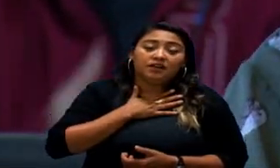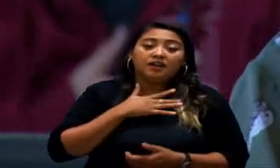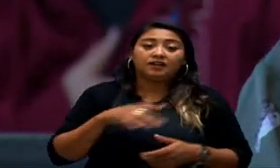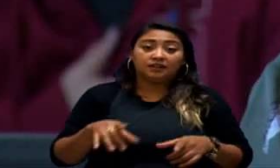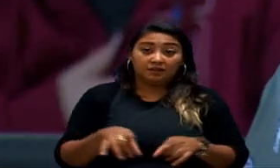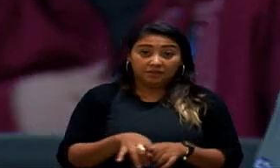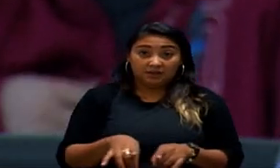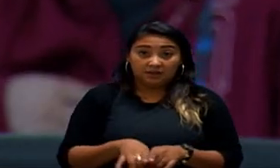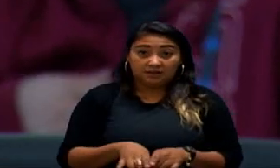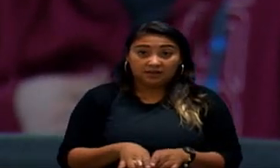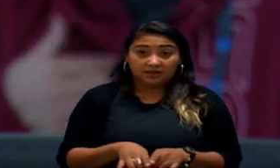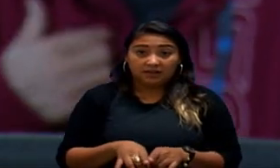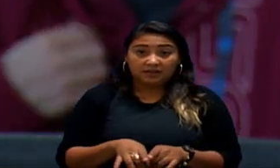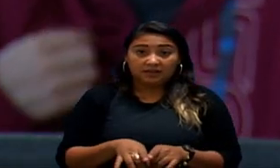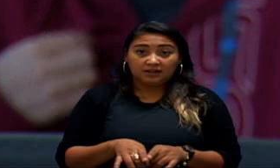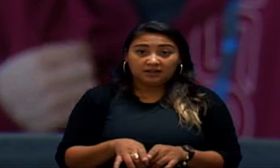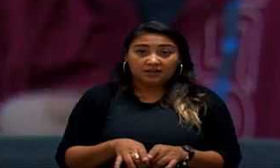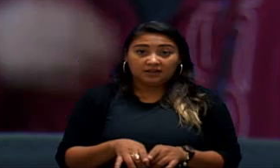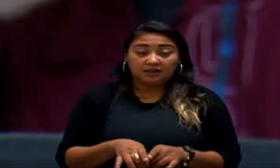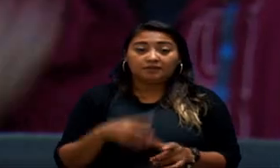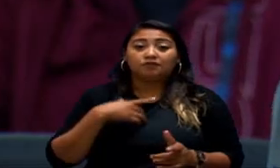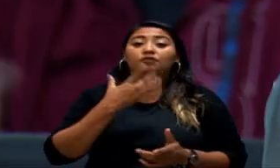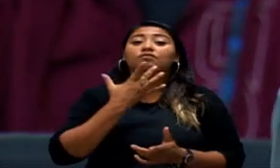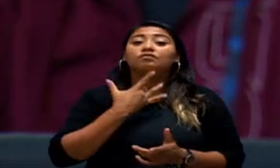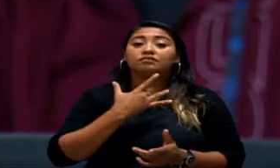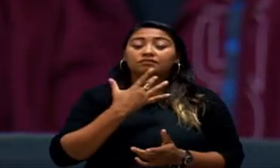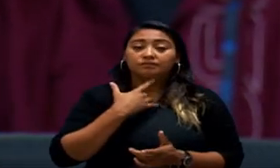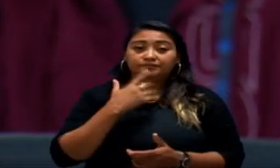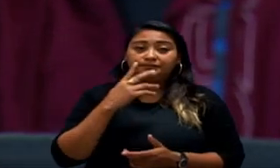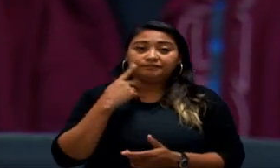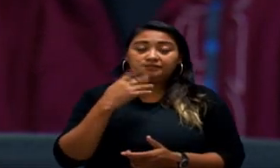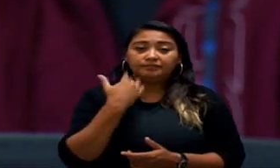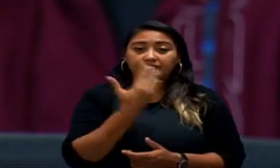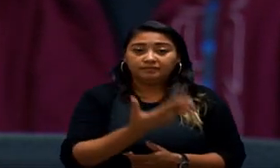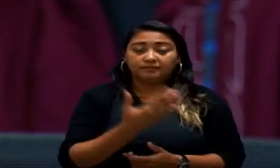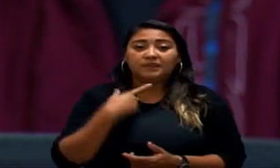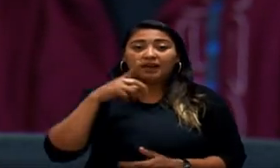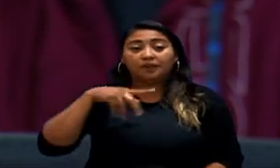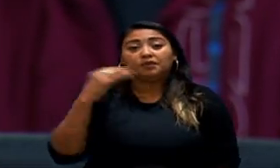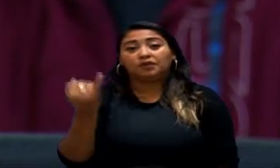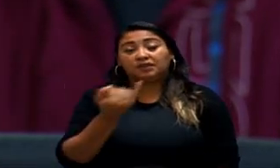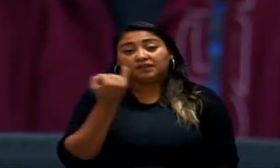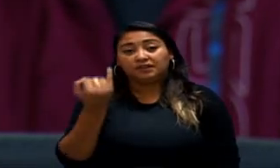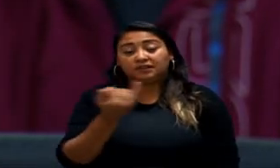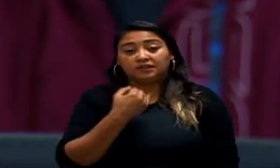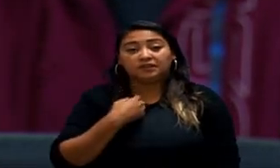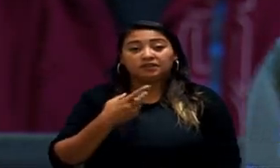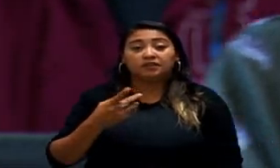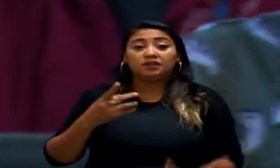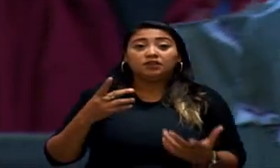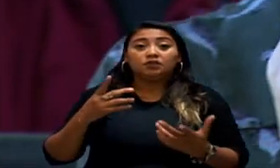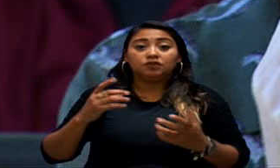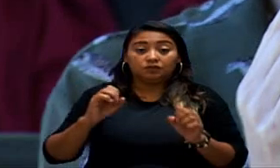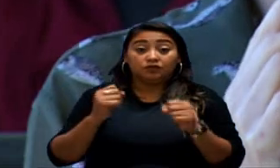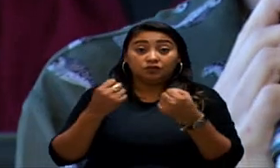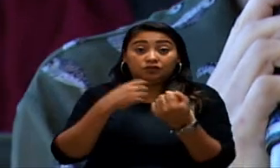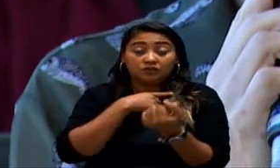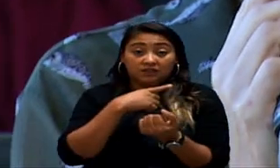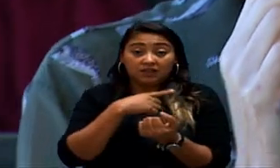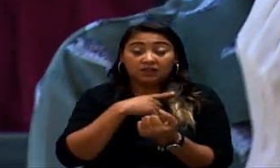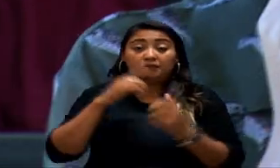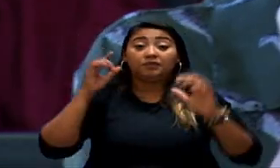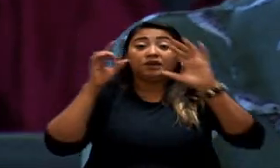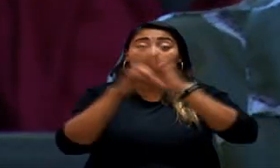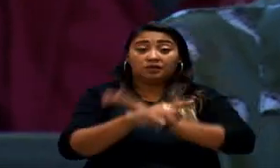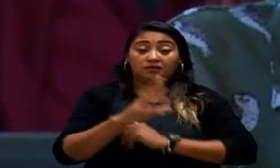mesmo... Né, a mesma vontade do vereador, e é importante que esteja nessa luta, para questionar,